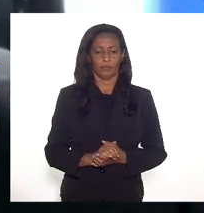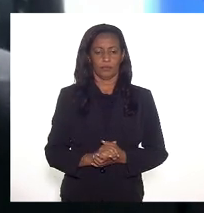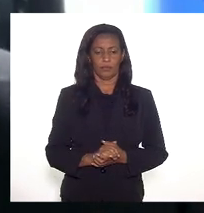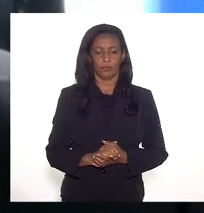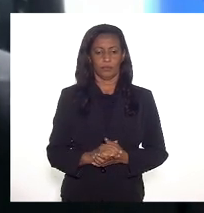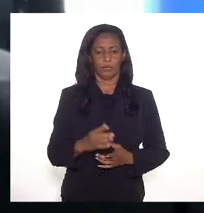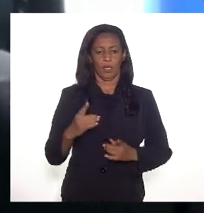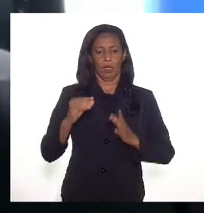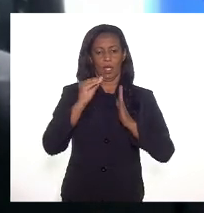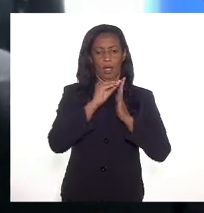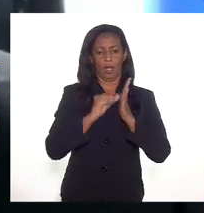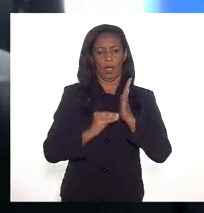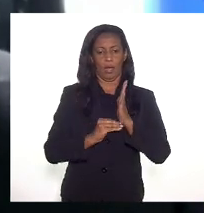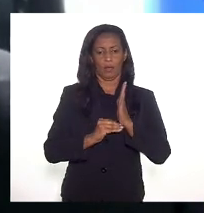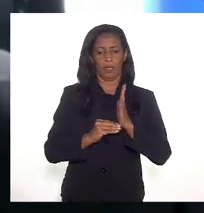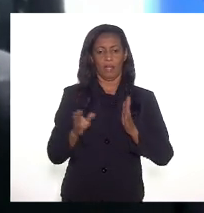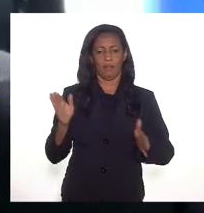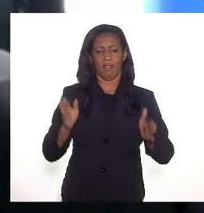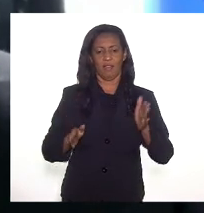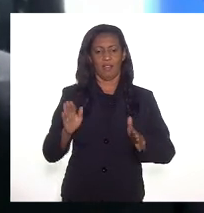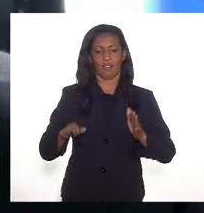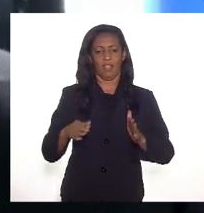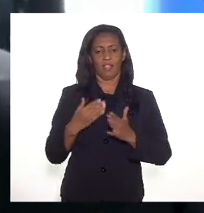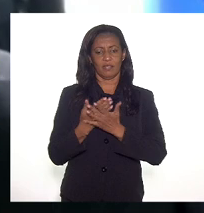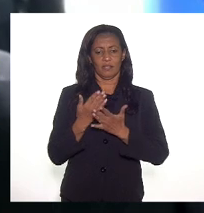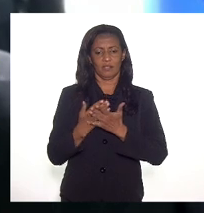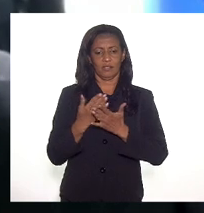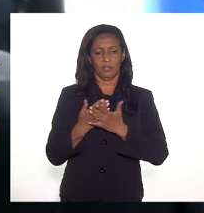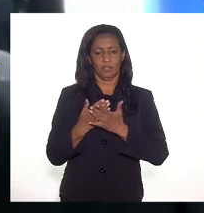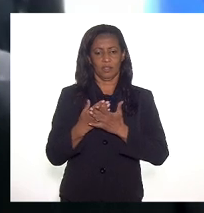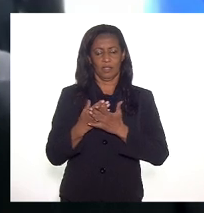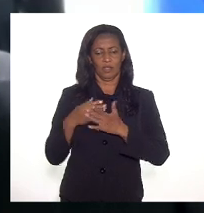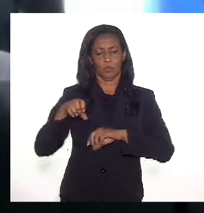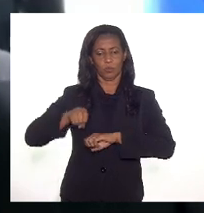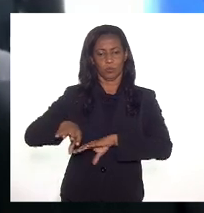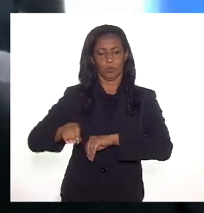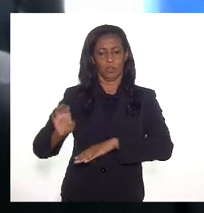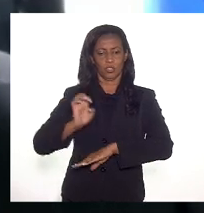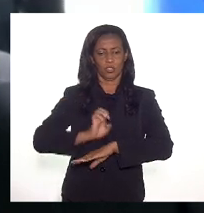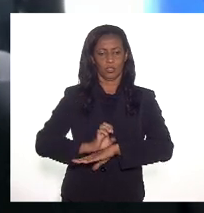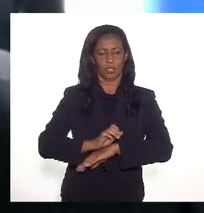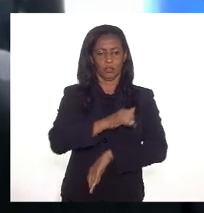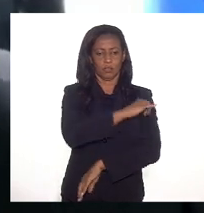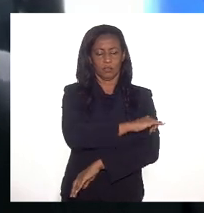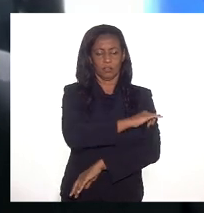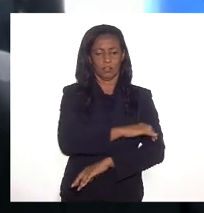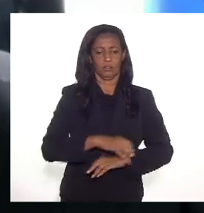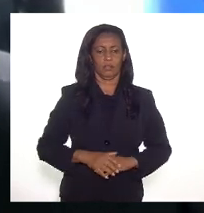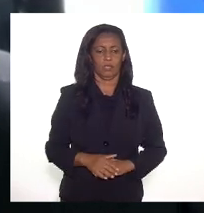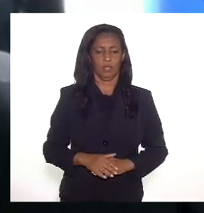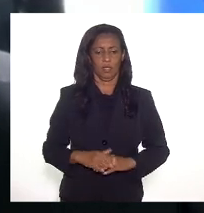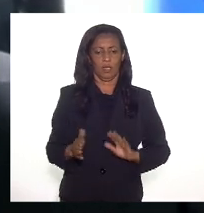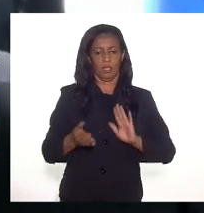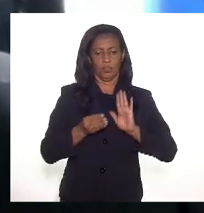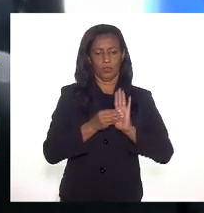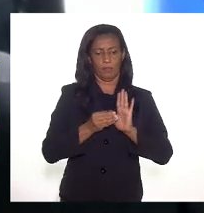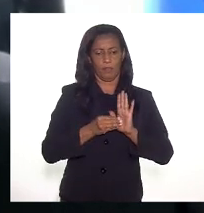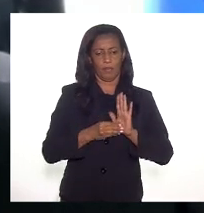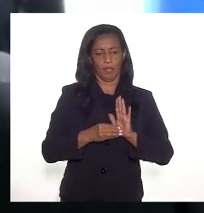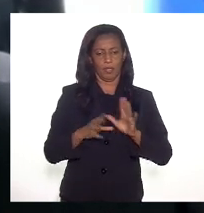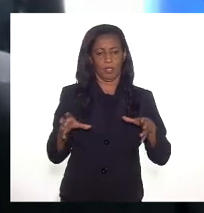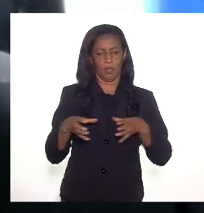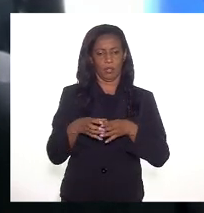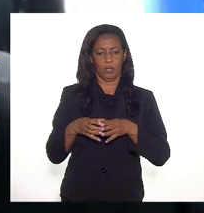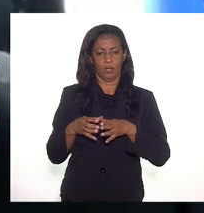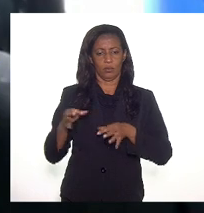do calendário letivo do ano civil nas escolas do Sistema Estadual do Estado do Rio de Janeiro, pendendo de pareceres das Comissões de Constituição